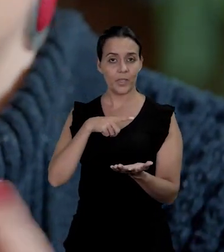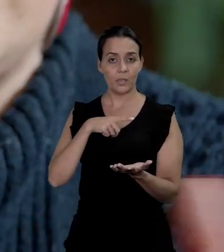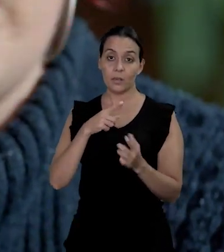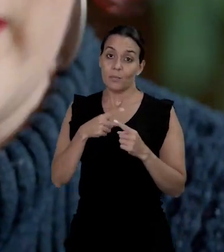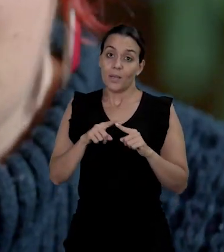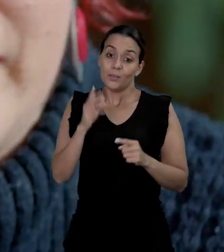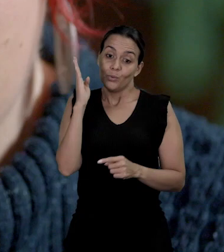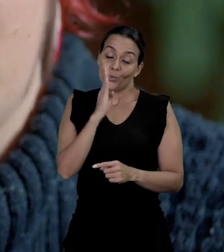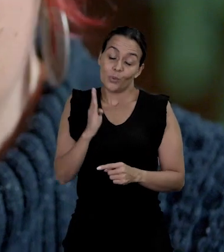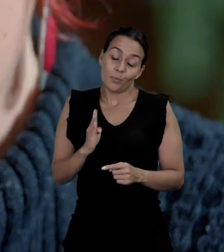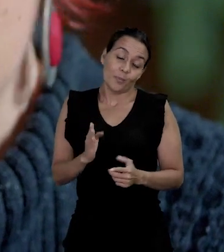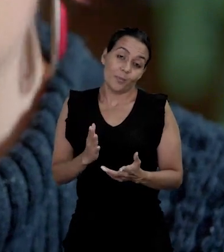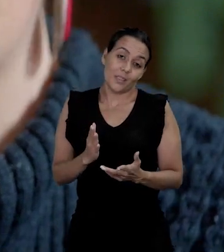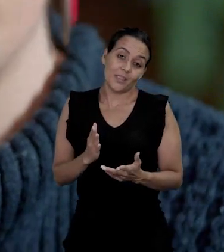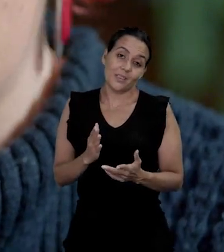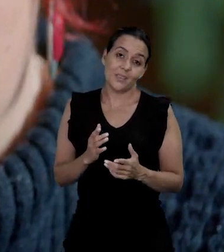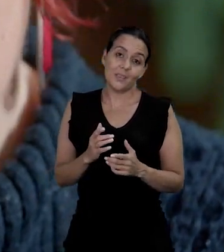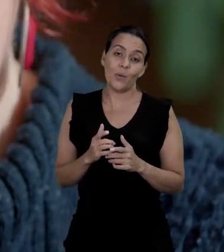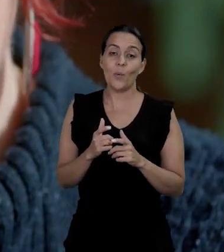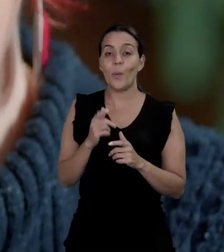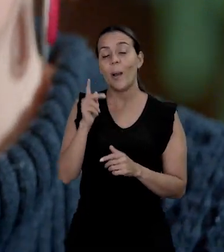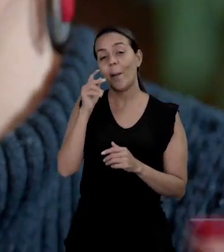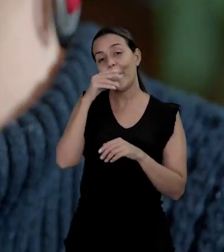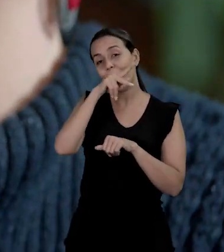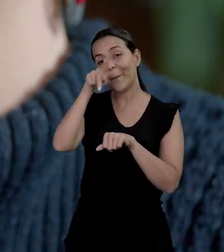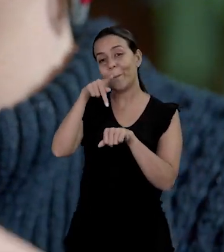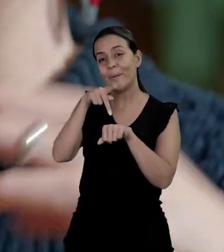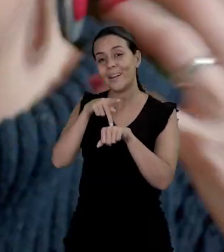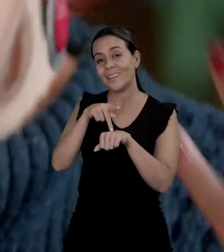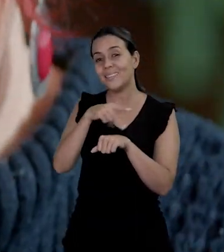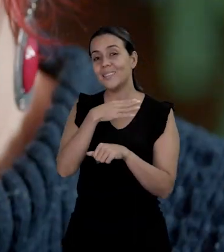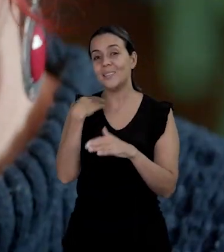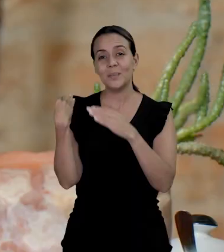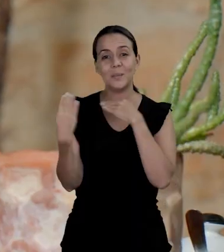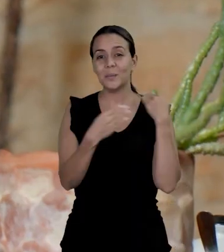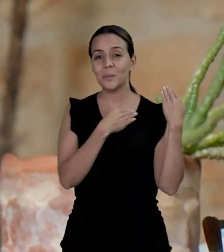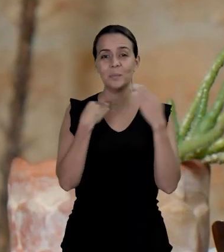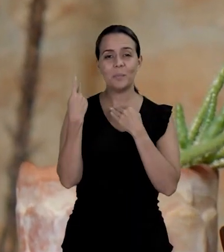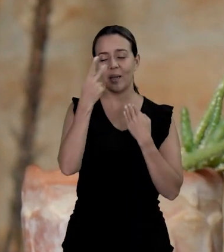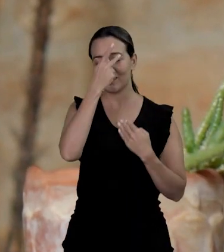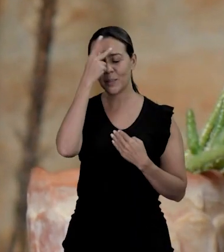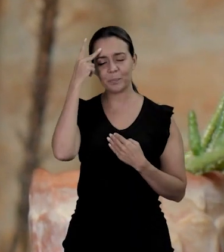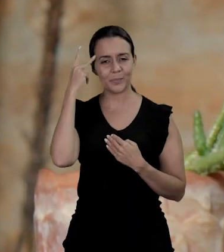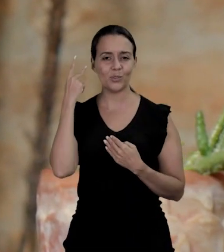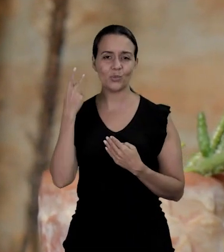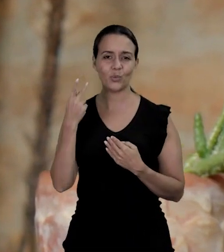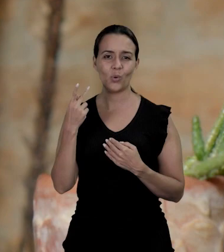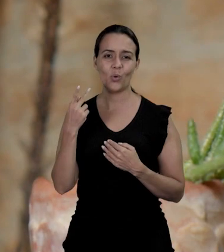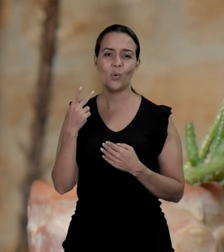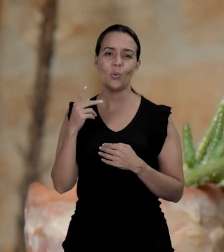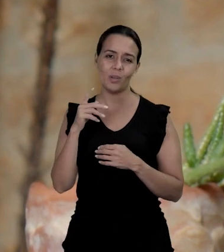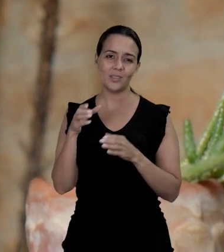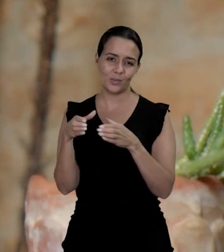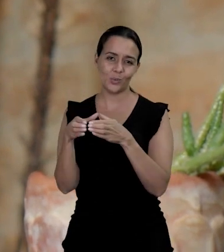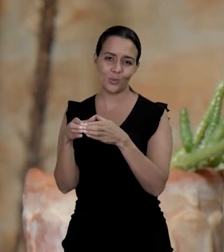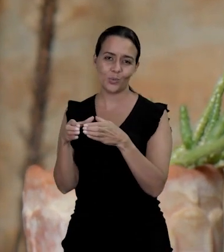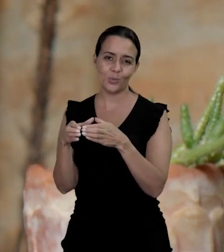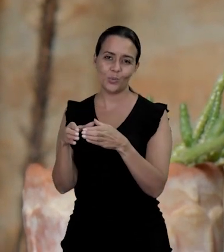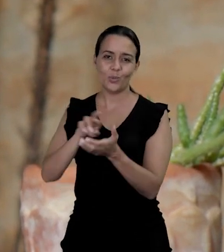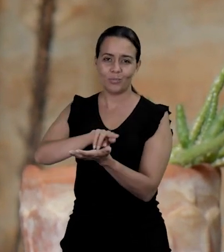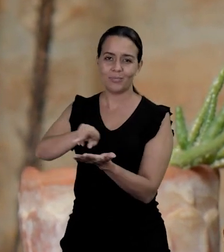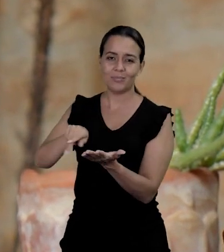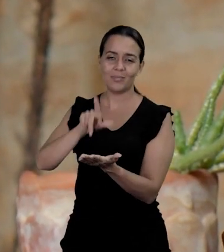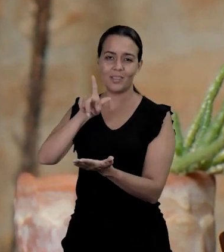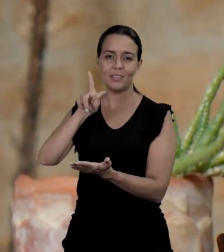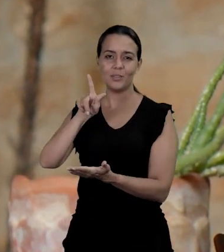mas a gente ainda é o país que mais mata LGBTs do mundo. Então, você acha que estamos melhorando? Acho que está tornando cada vez mais